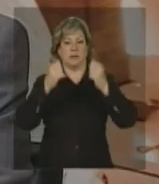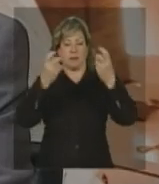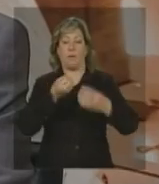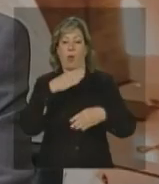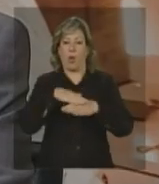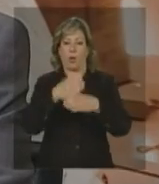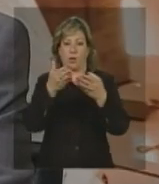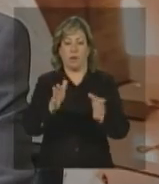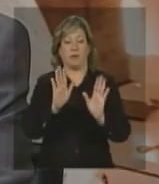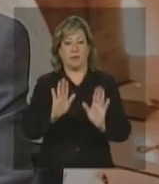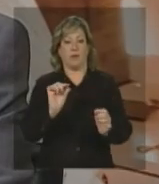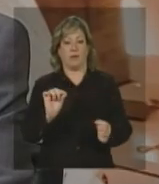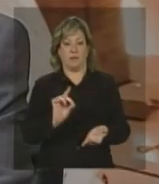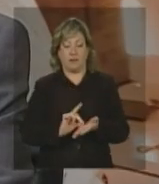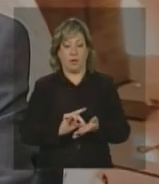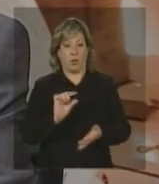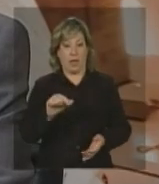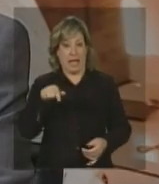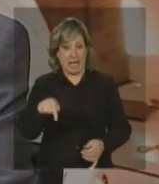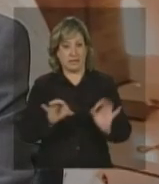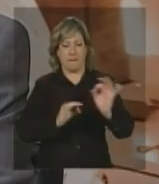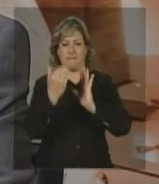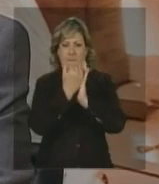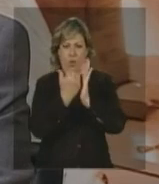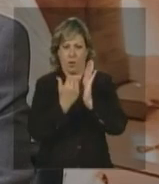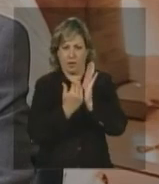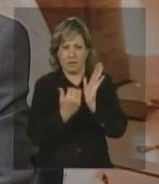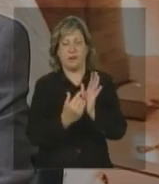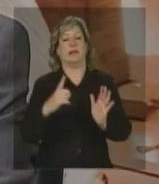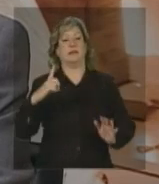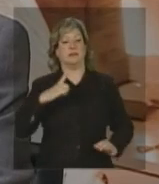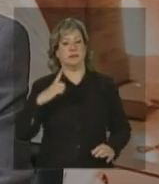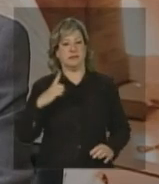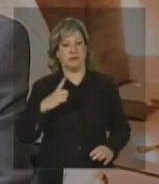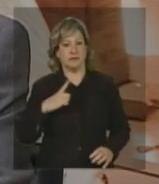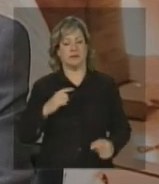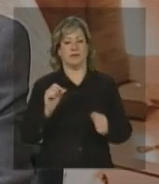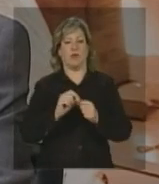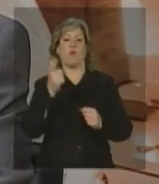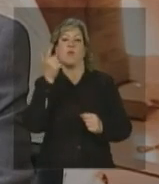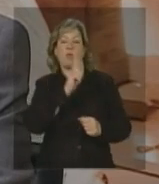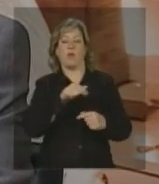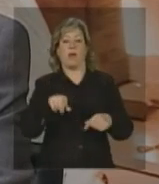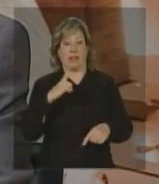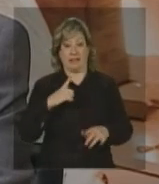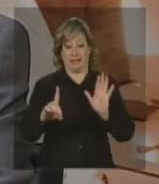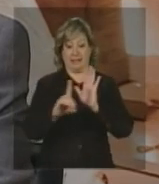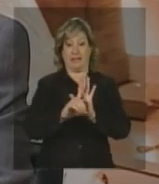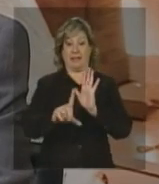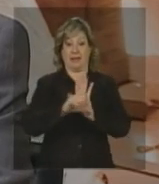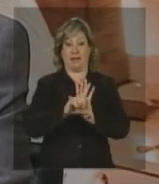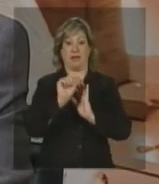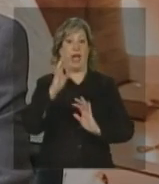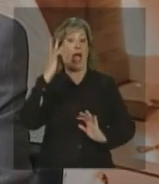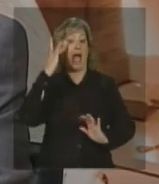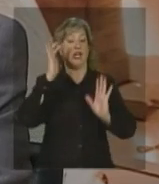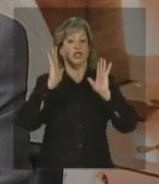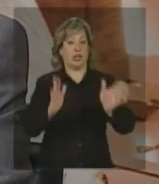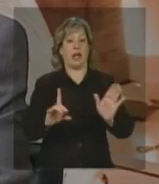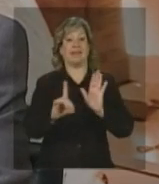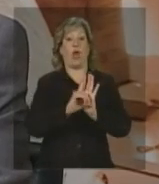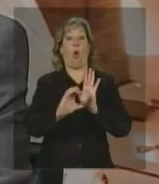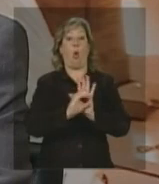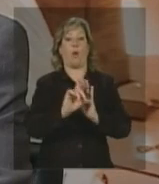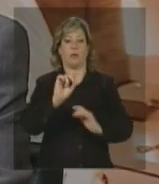Na verdade, o plano ele está sendo consignado em um decreto que amanhã já estará no Diário